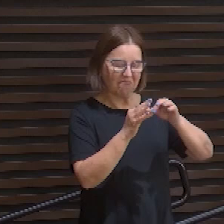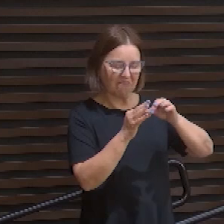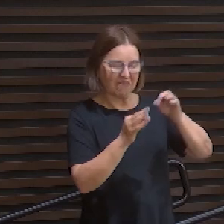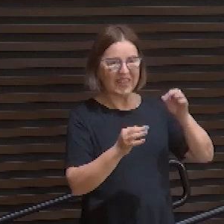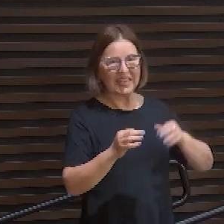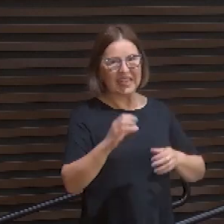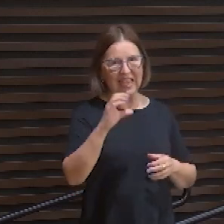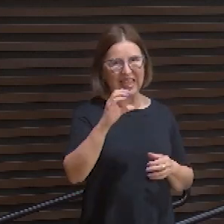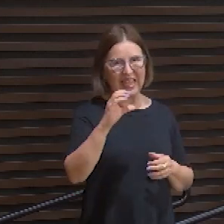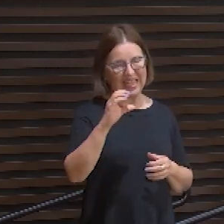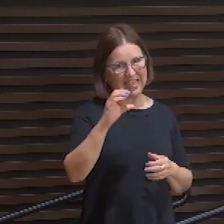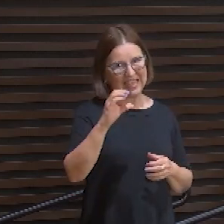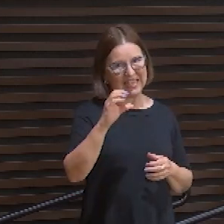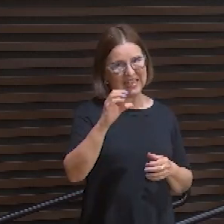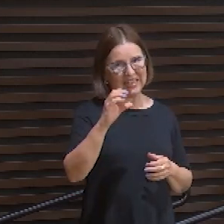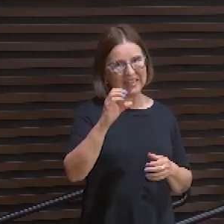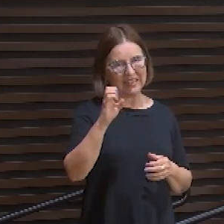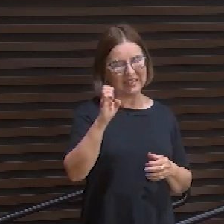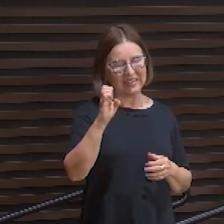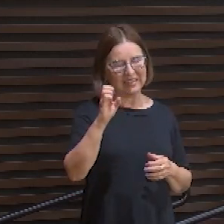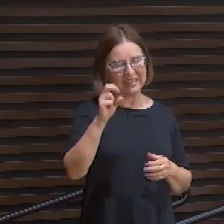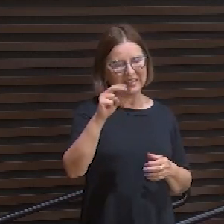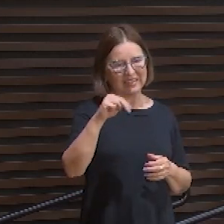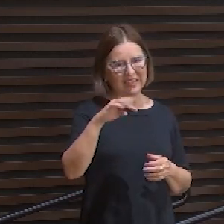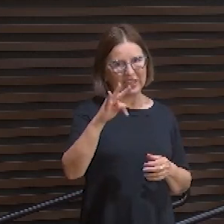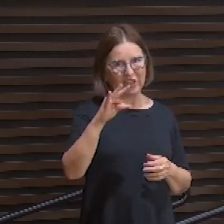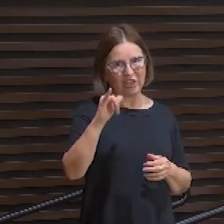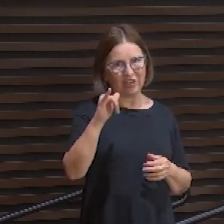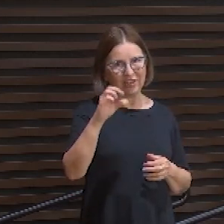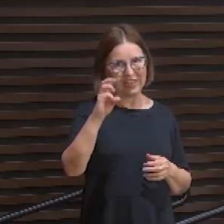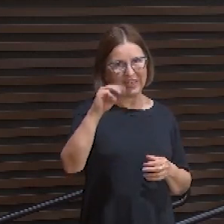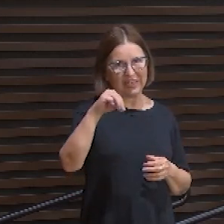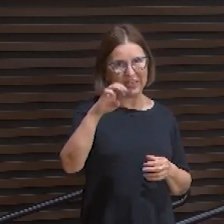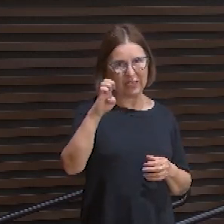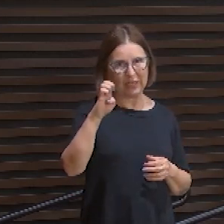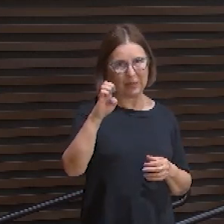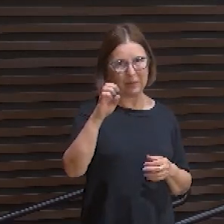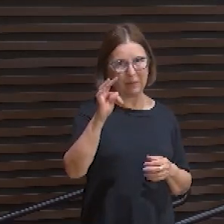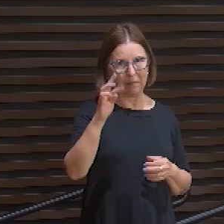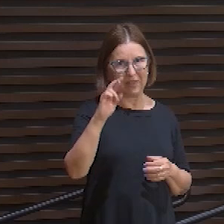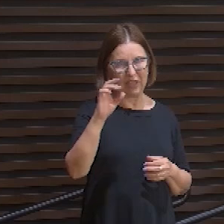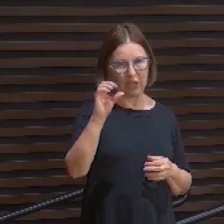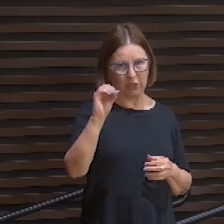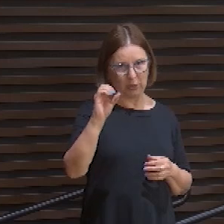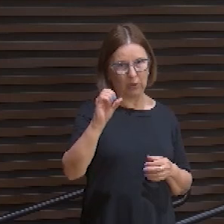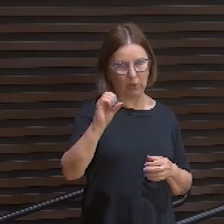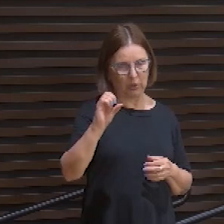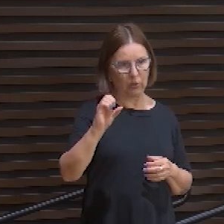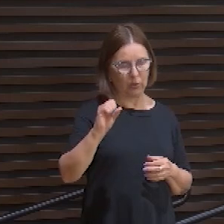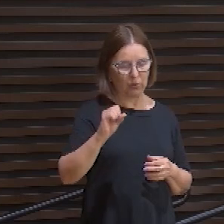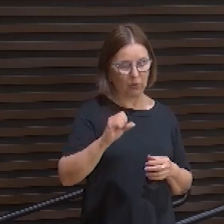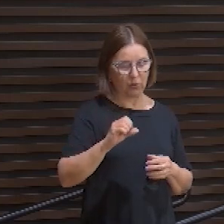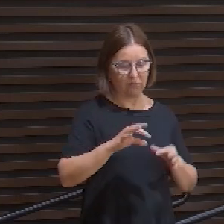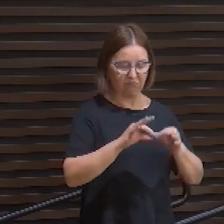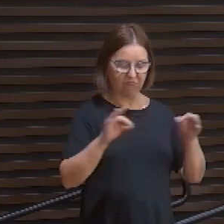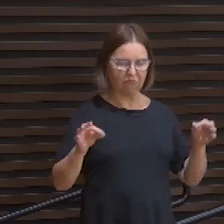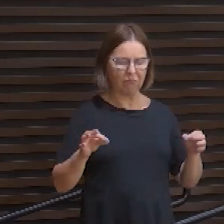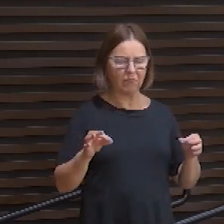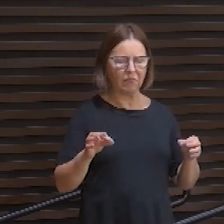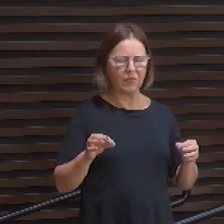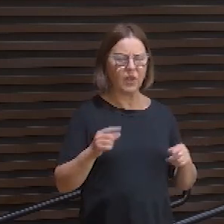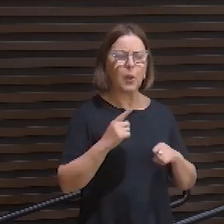construir o tabernáculo e a arca. Madeira de acácia. Por que